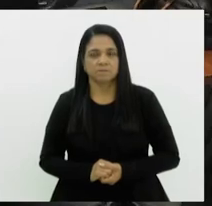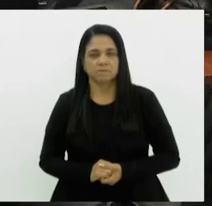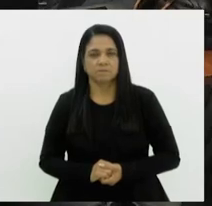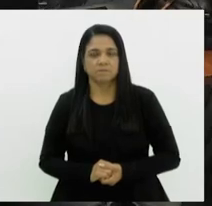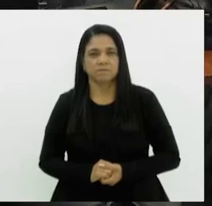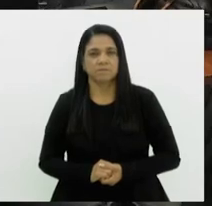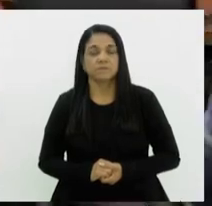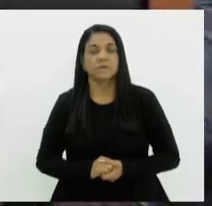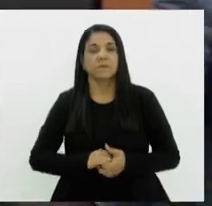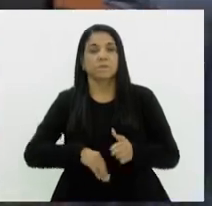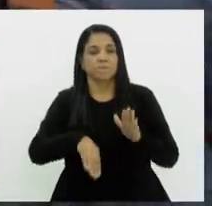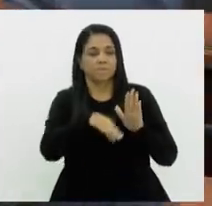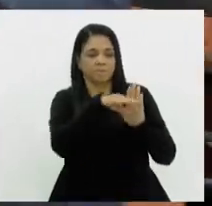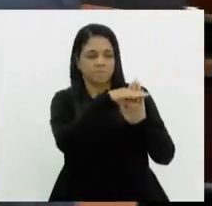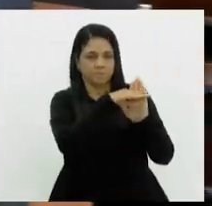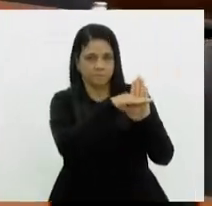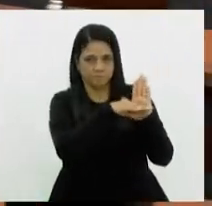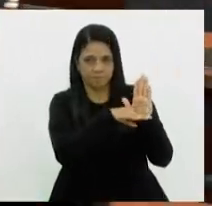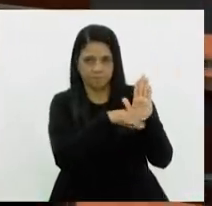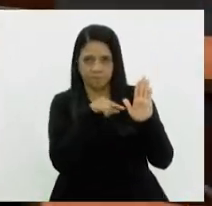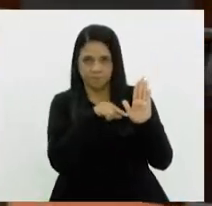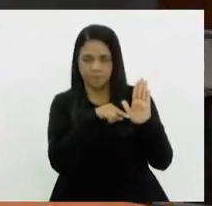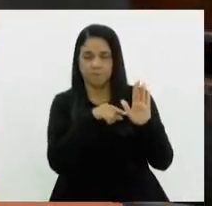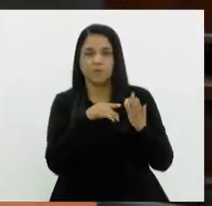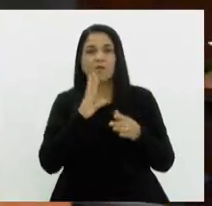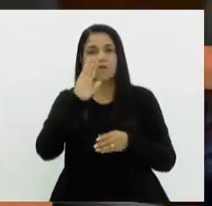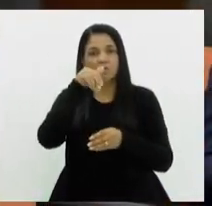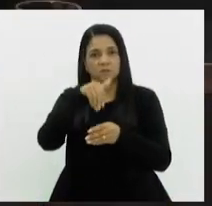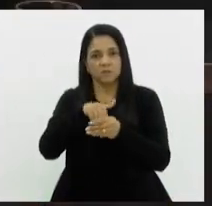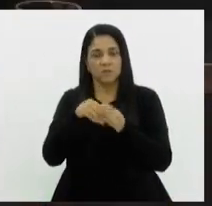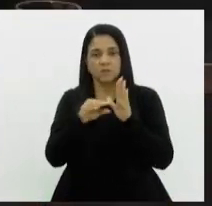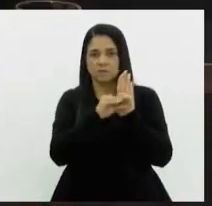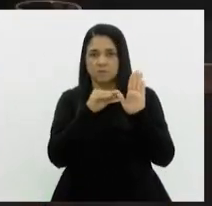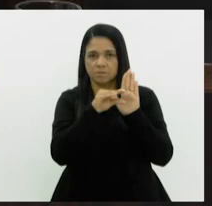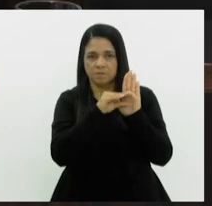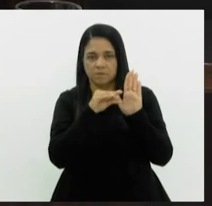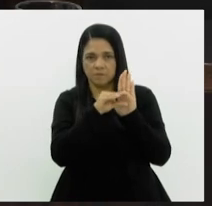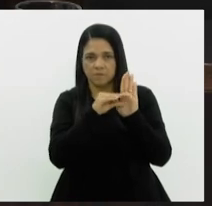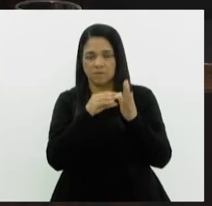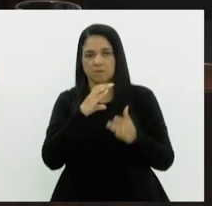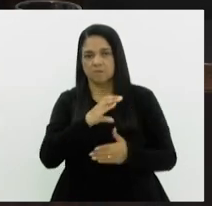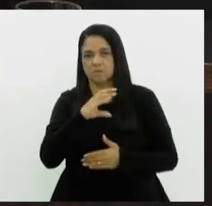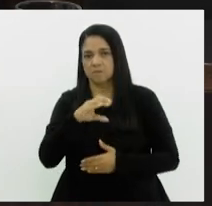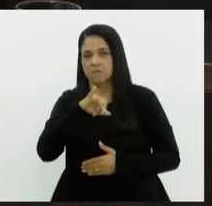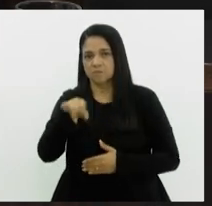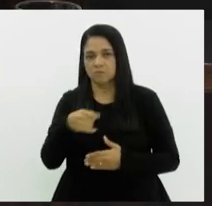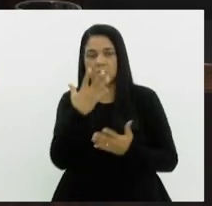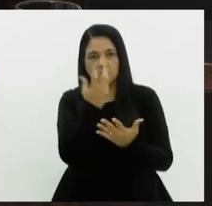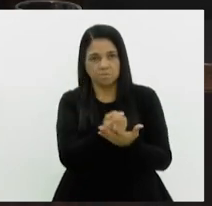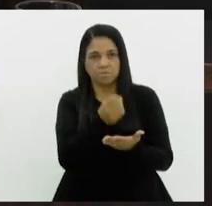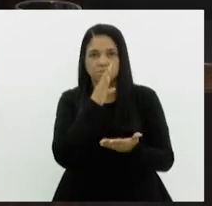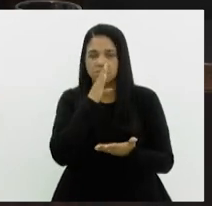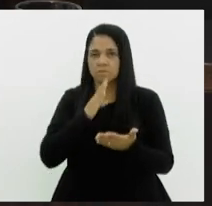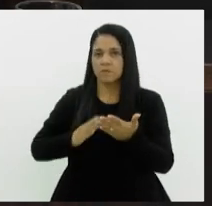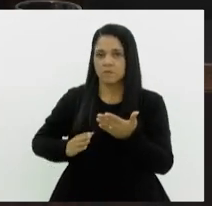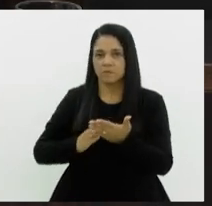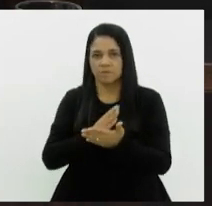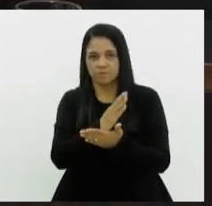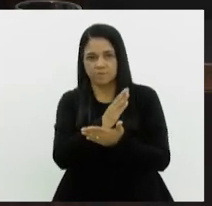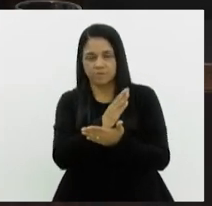Seguindo aqui a pauta, em votação as emendas da CCJ. Os senhores que aprovam, permaneçam como